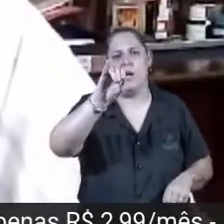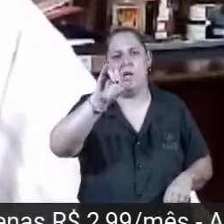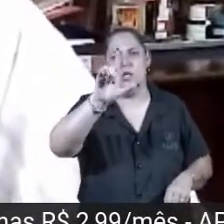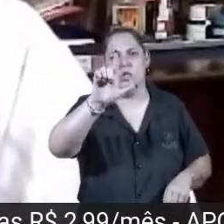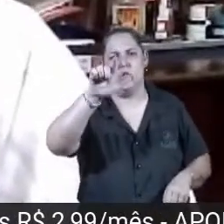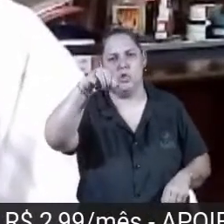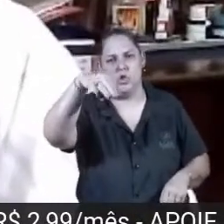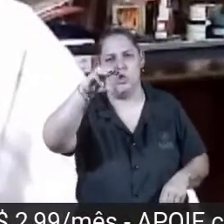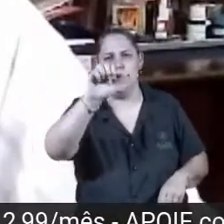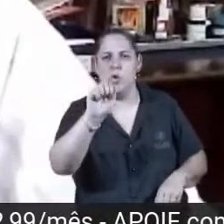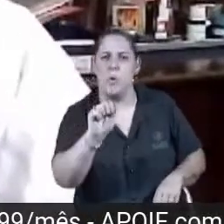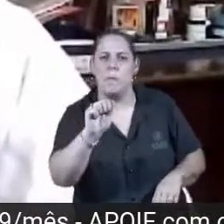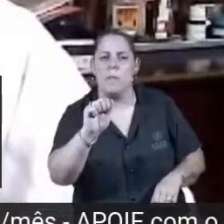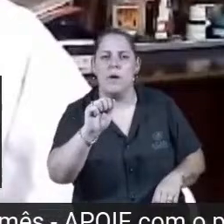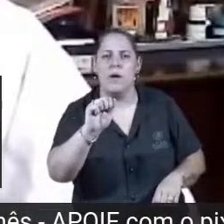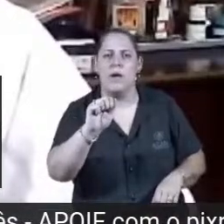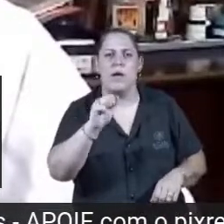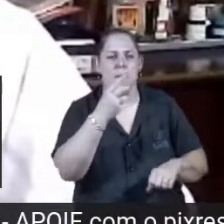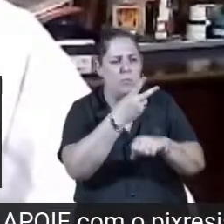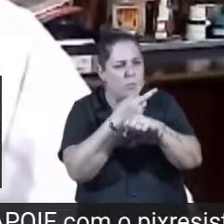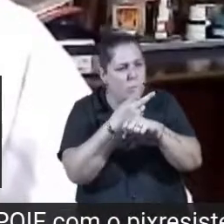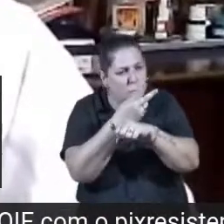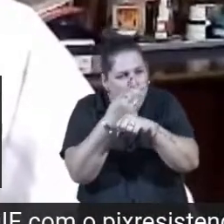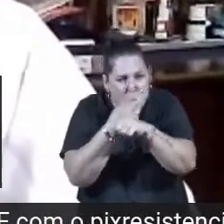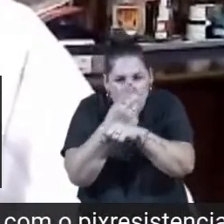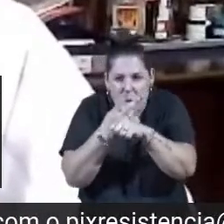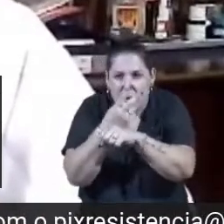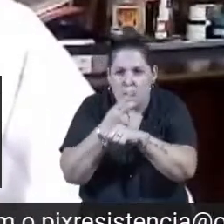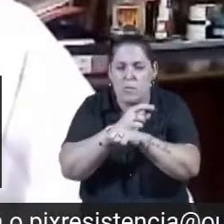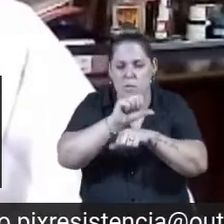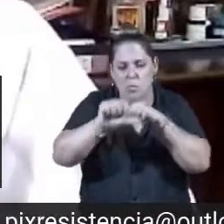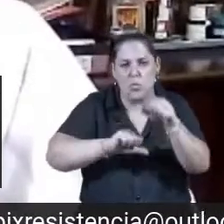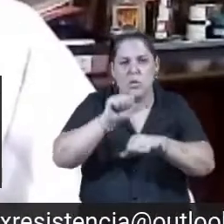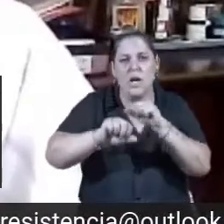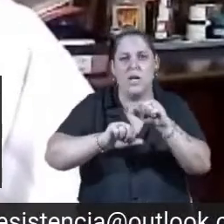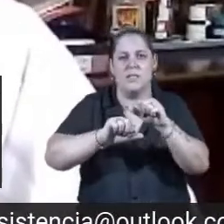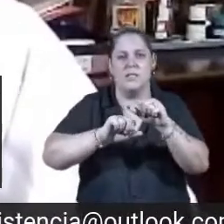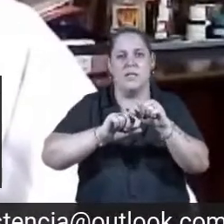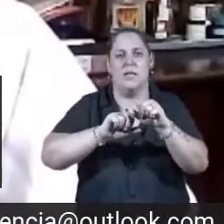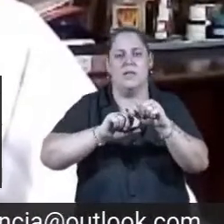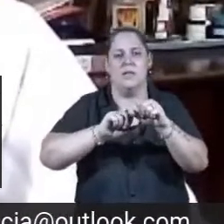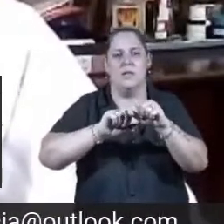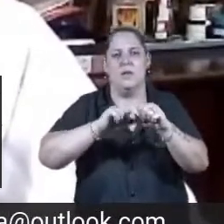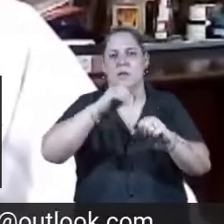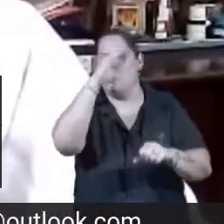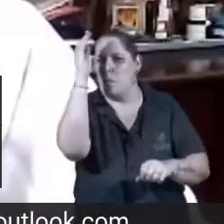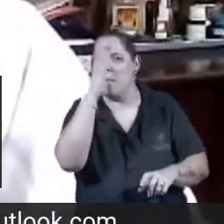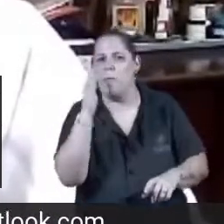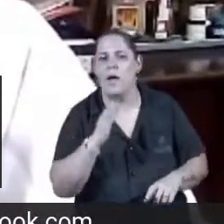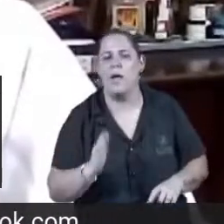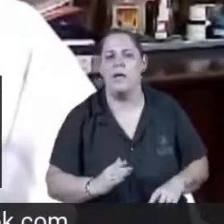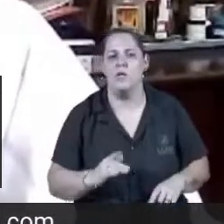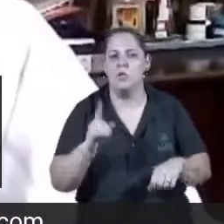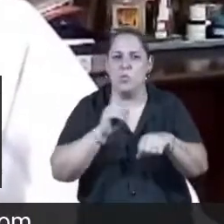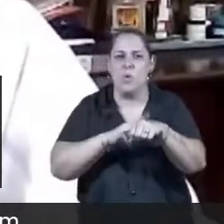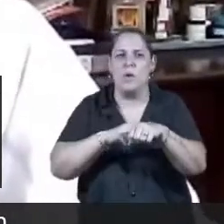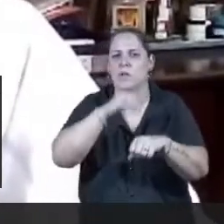buscamos as transformações e as mudanças do nosso país. E você vem exatamente neste momento de